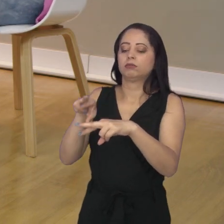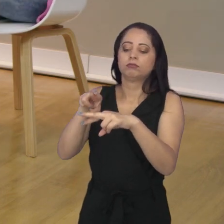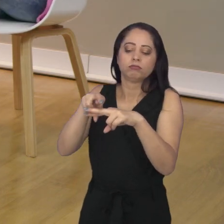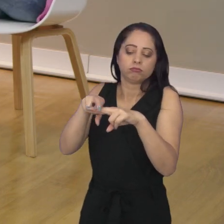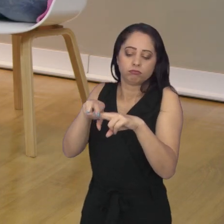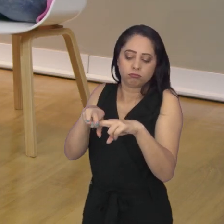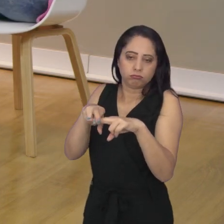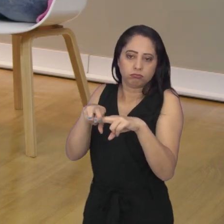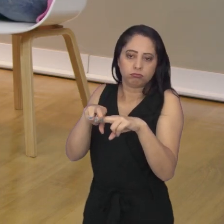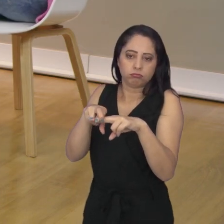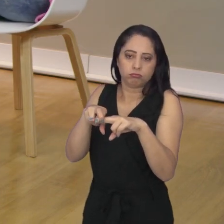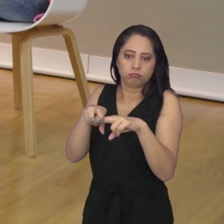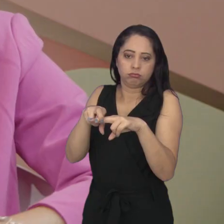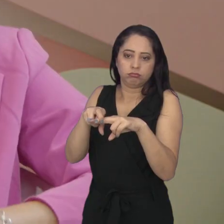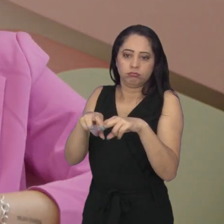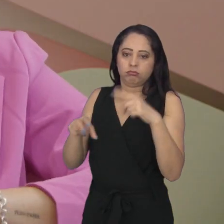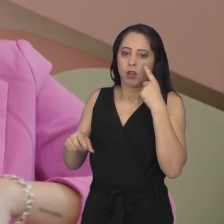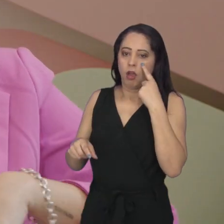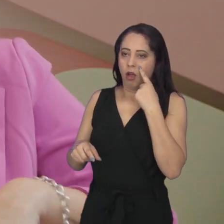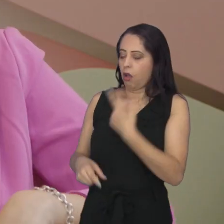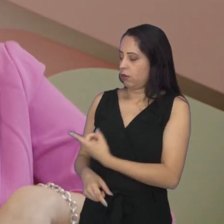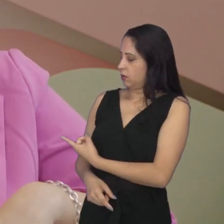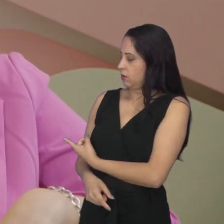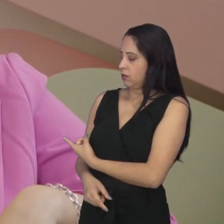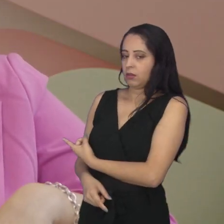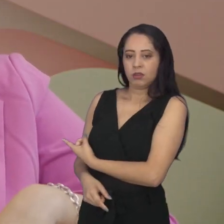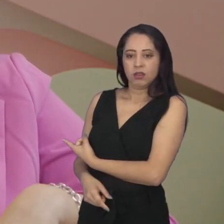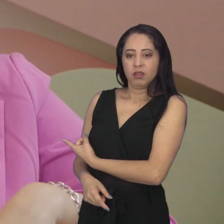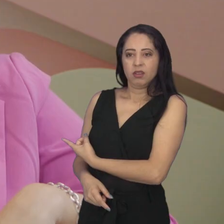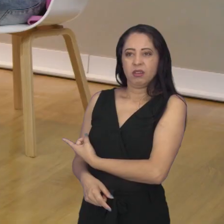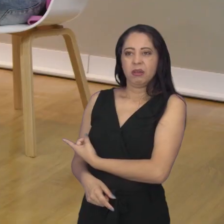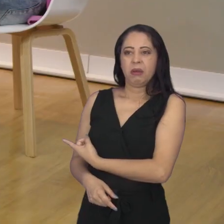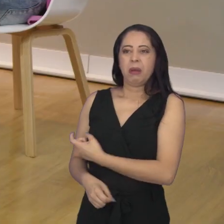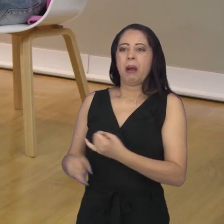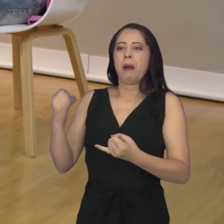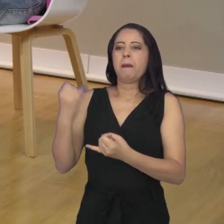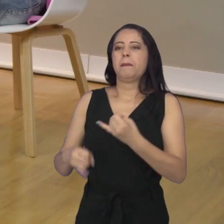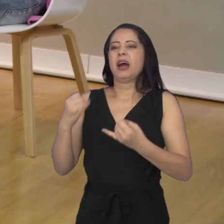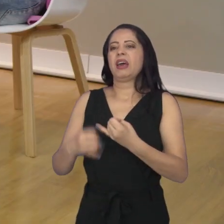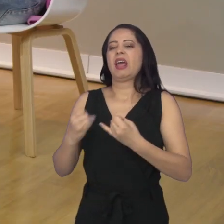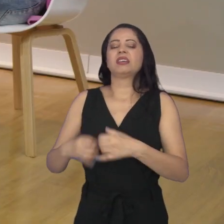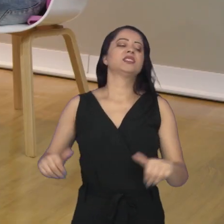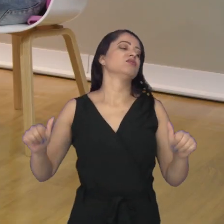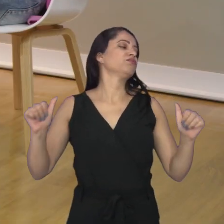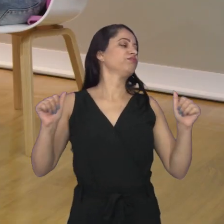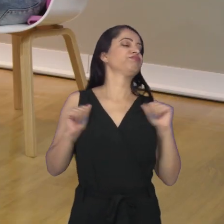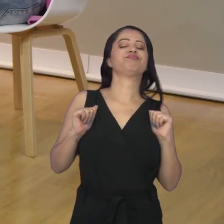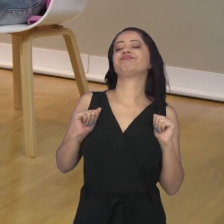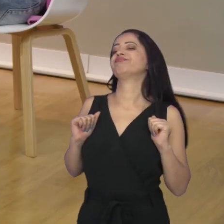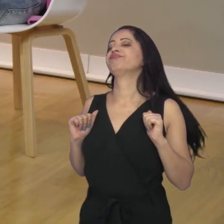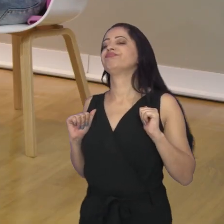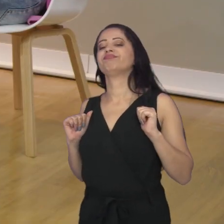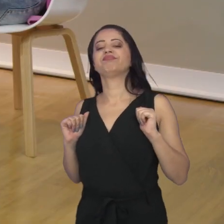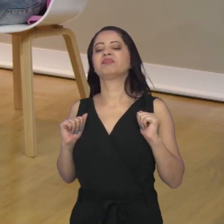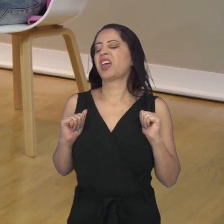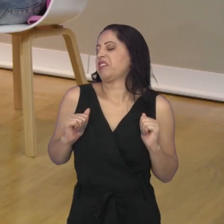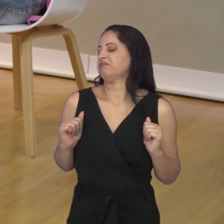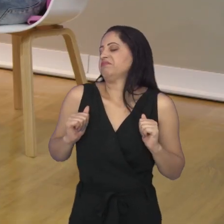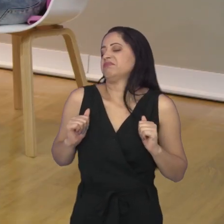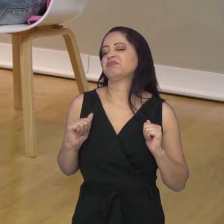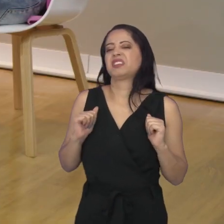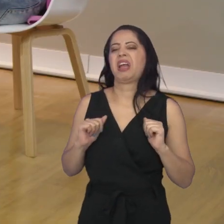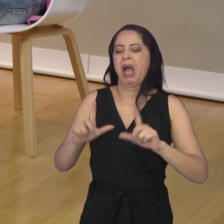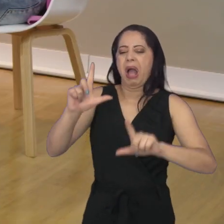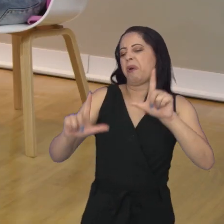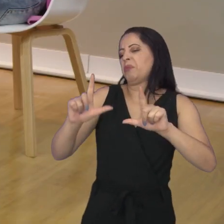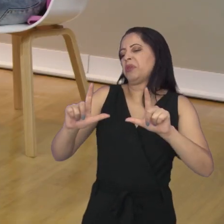tô sentadinha relaxada aqui, desse jeito, é uma pessoa que não está nem aí. É uma pessoa que simplesmente, para